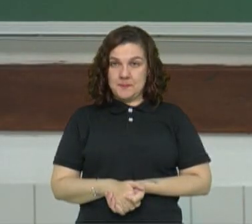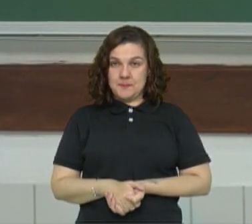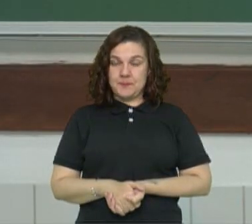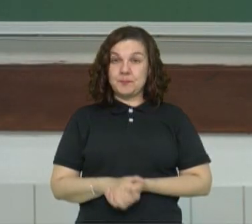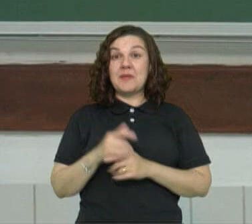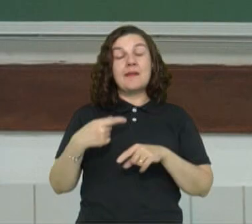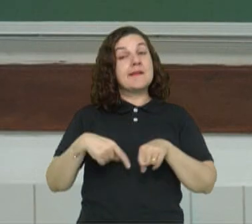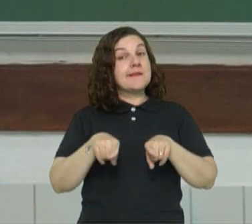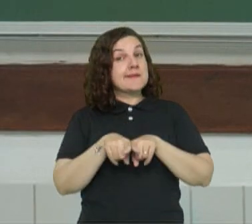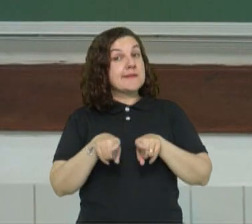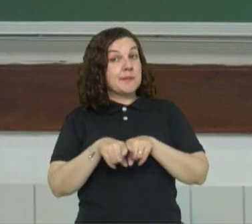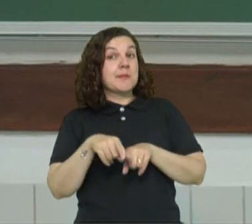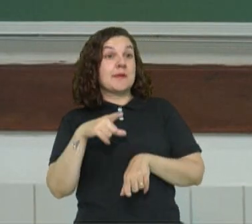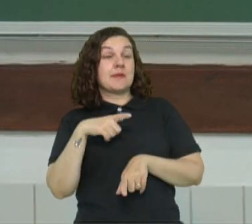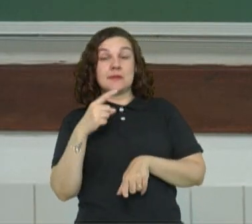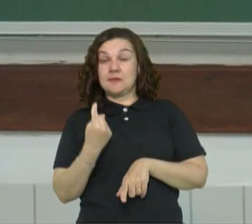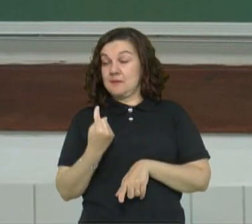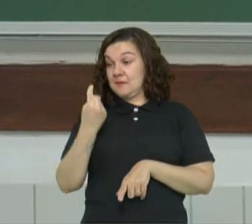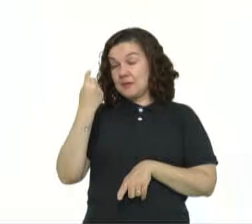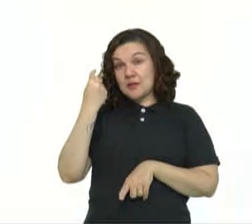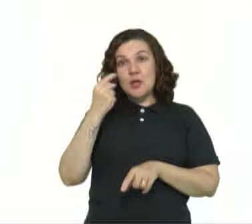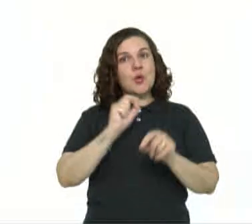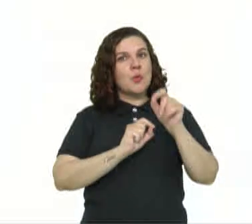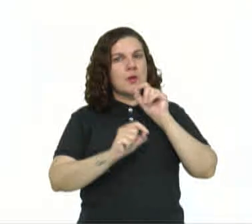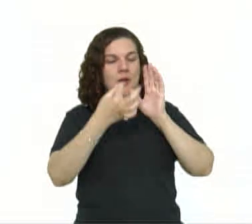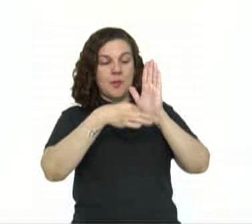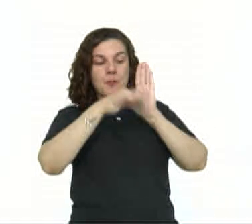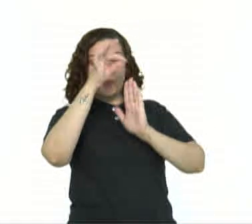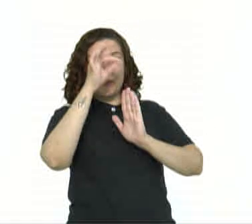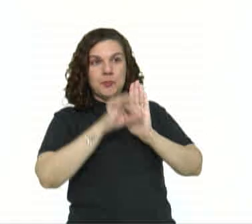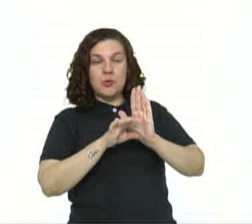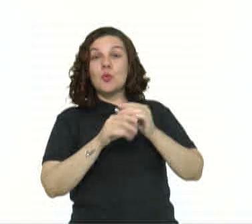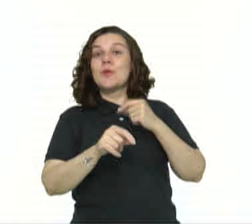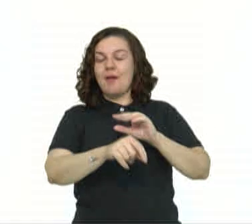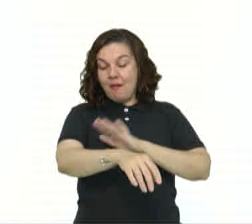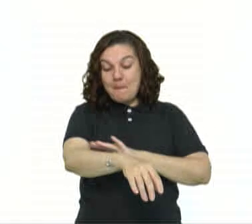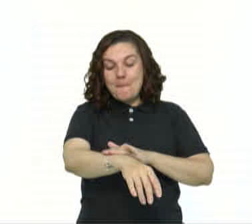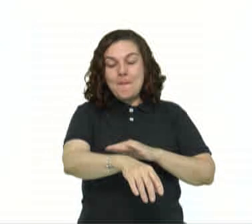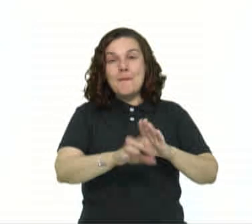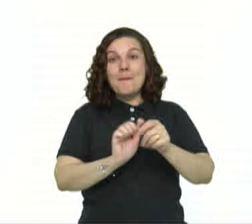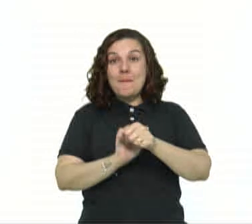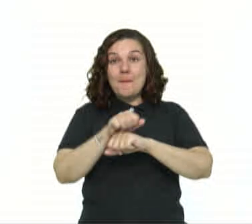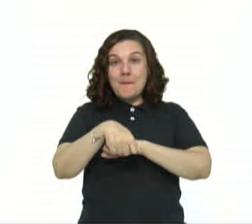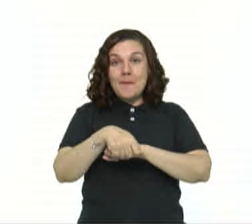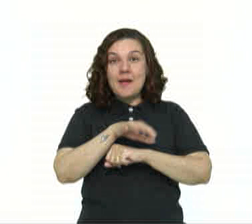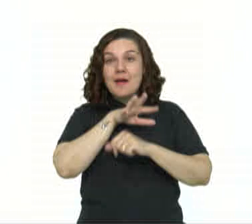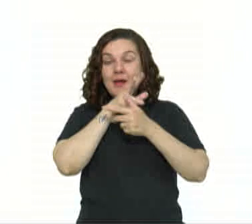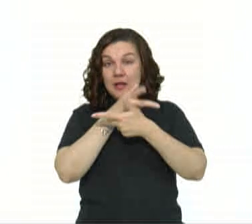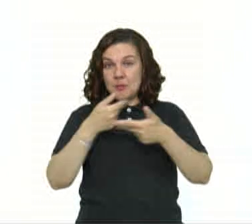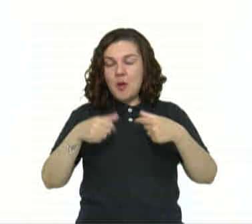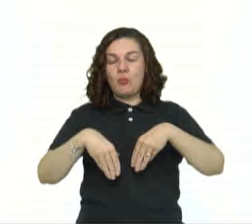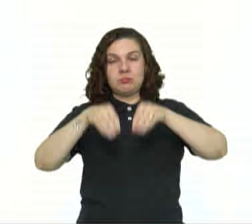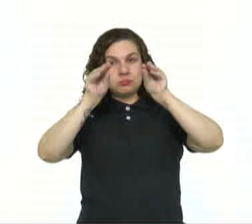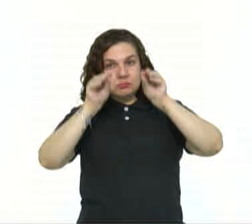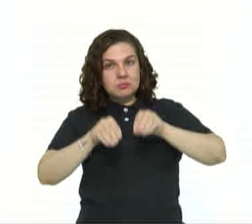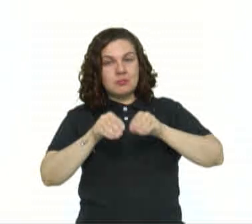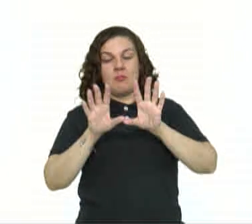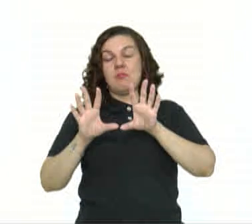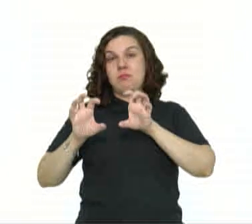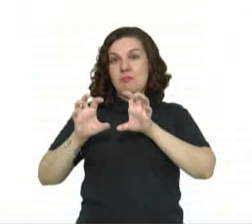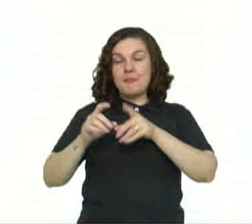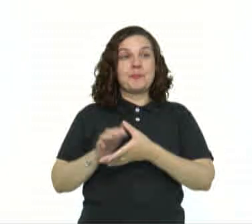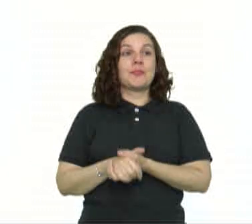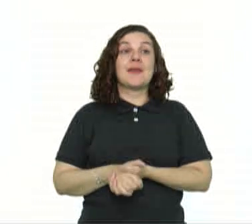Eles tinham também as pinturas produzidas na pele de animais, tecido de algodão, e